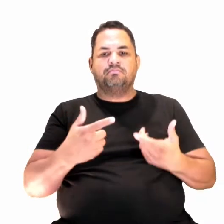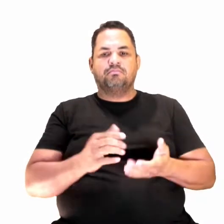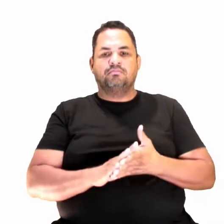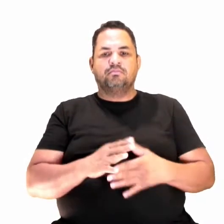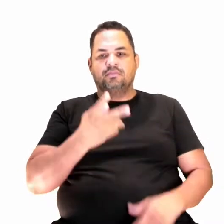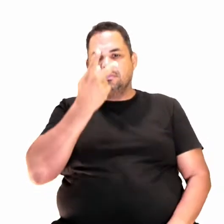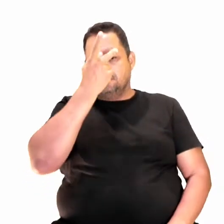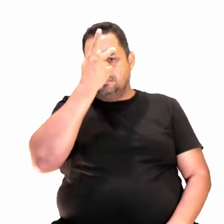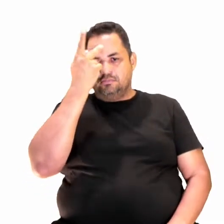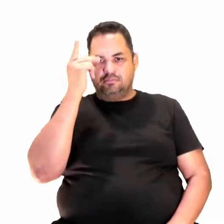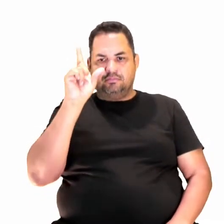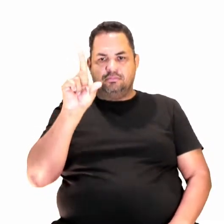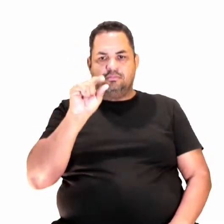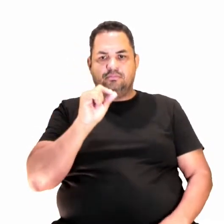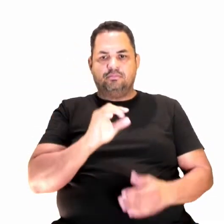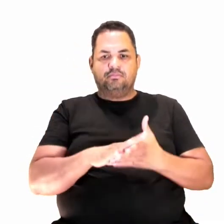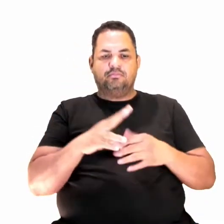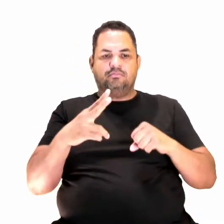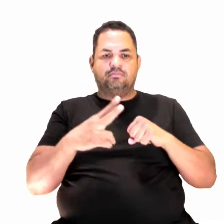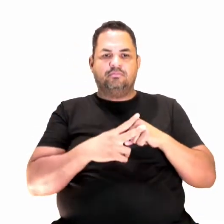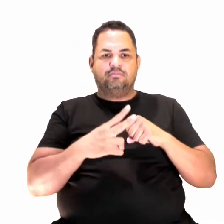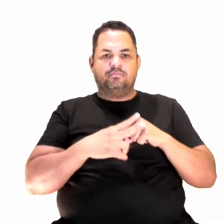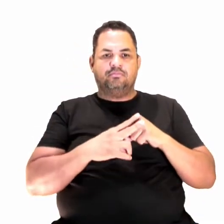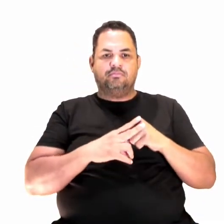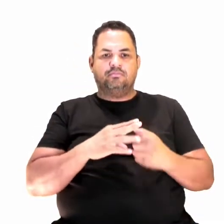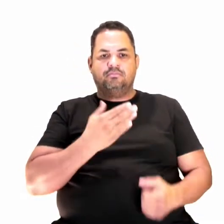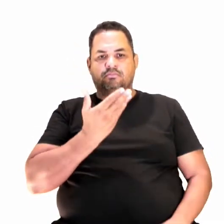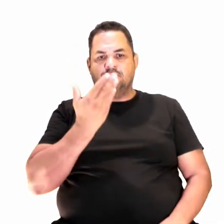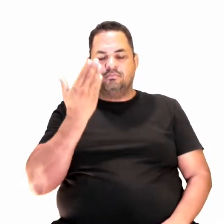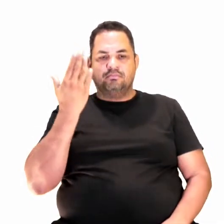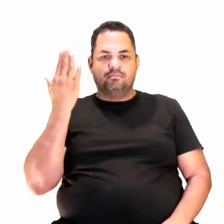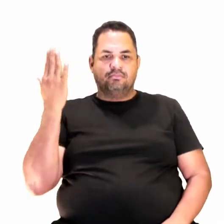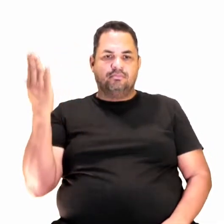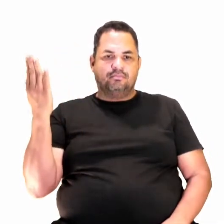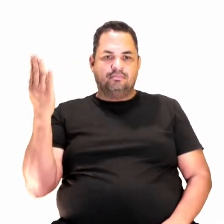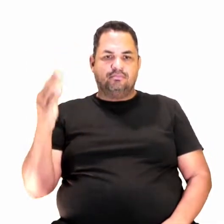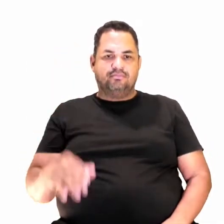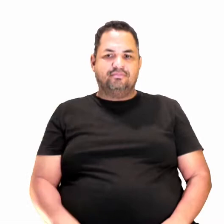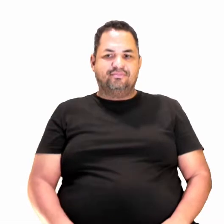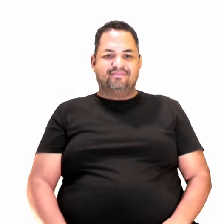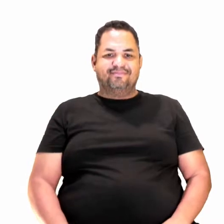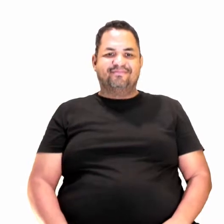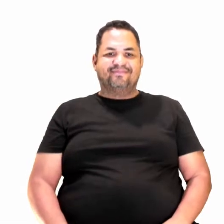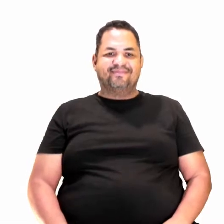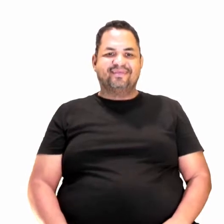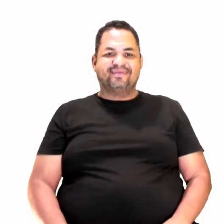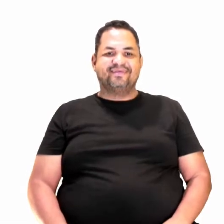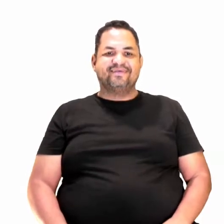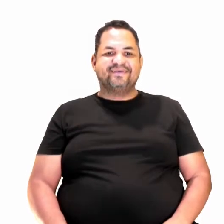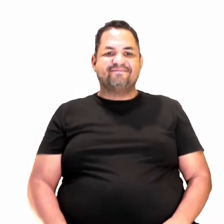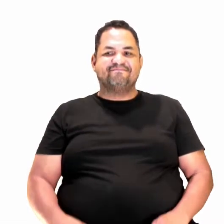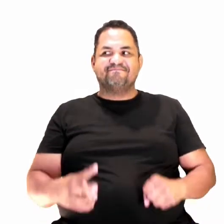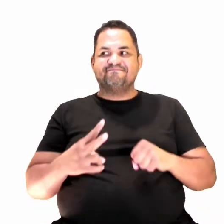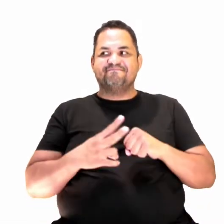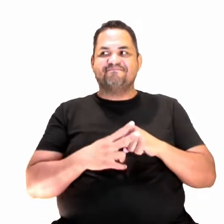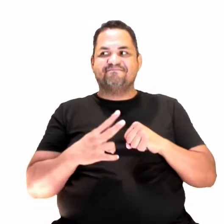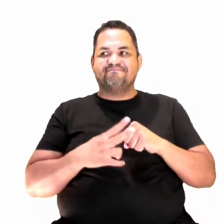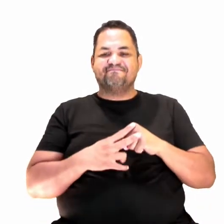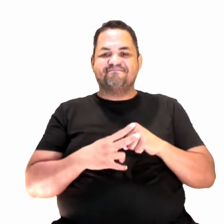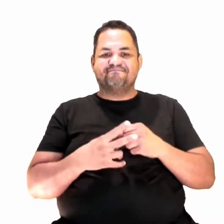a pessoa optou por usar o verbo may. Detalhe, eu acredito que eu não comentei isso na aula, mas o verbo may, ele é um verbo